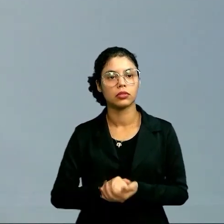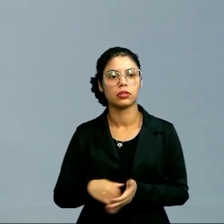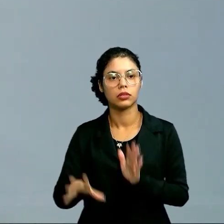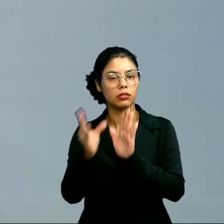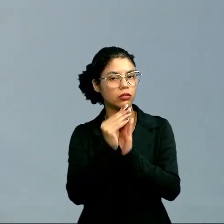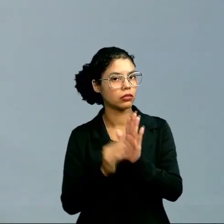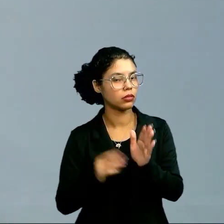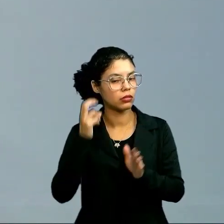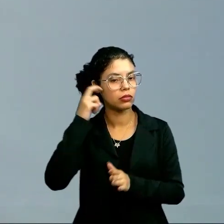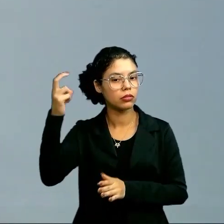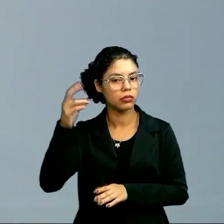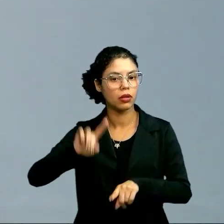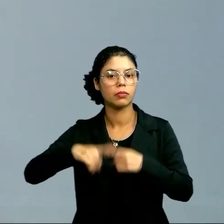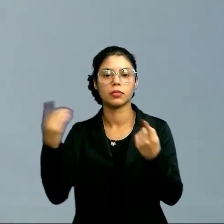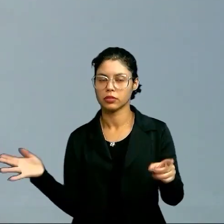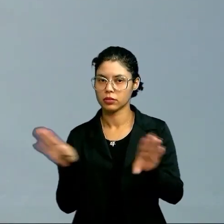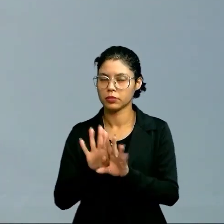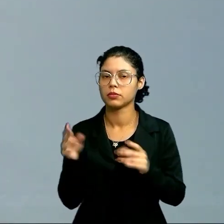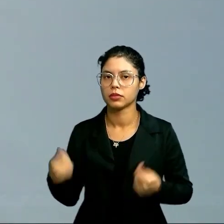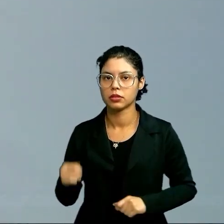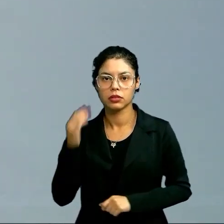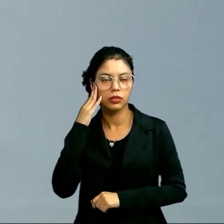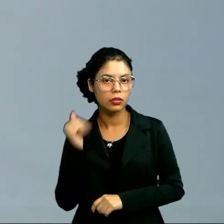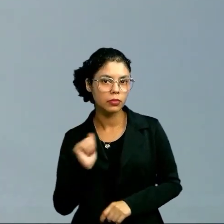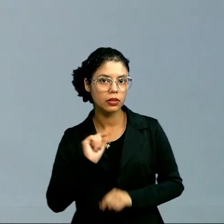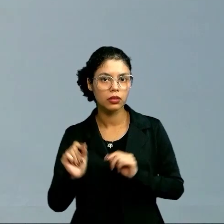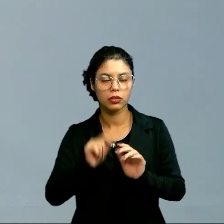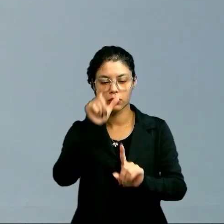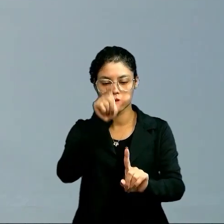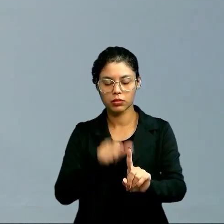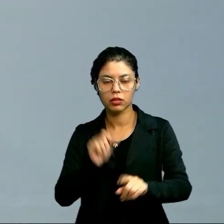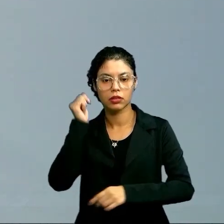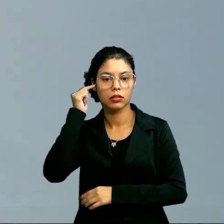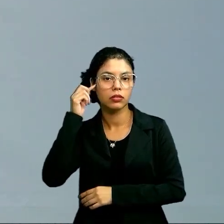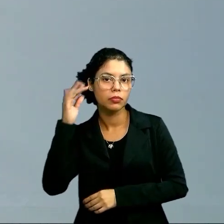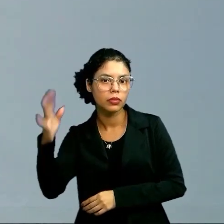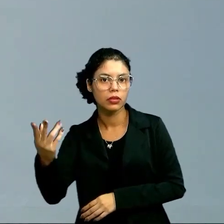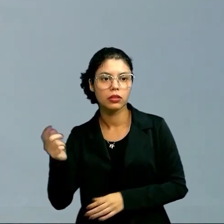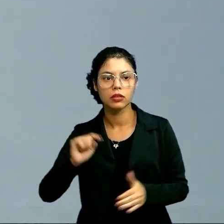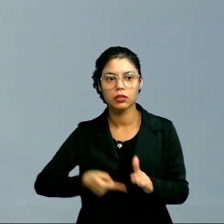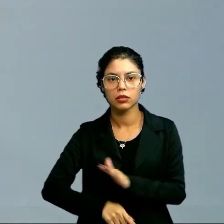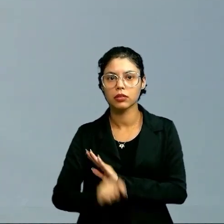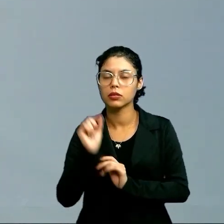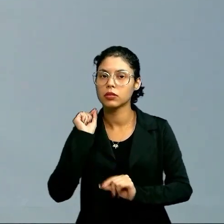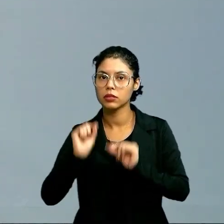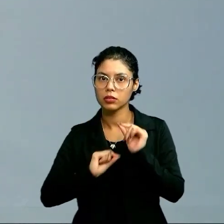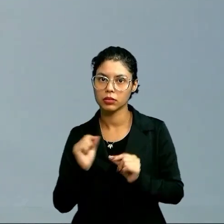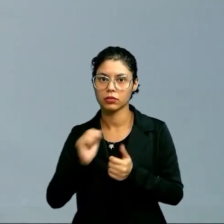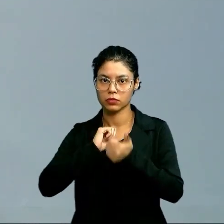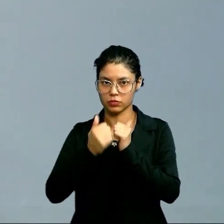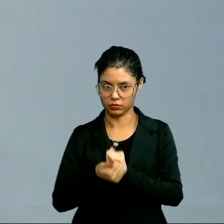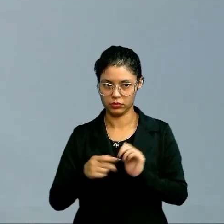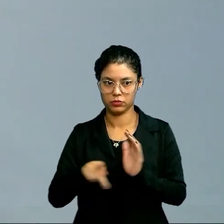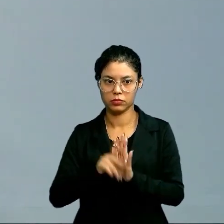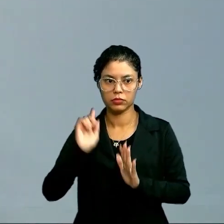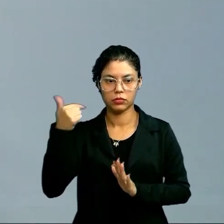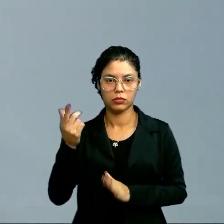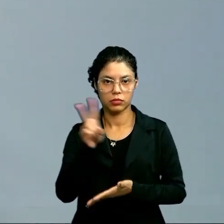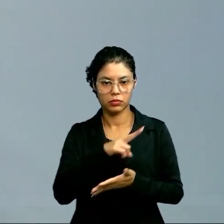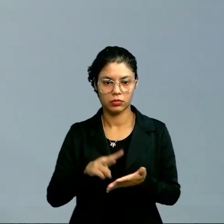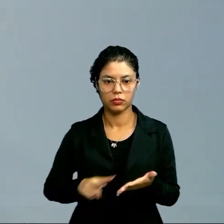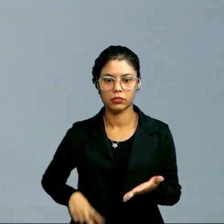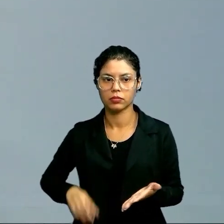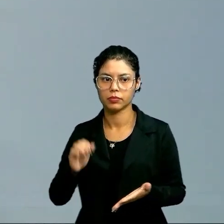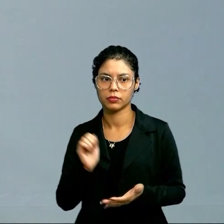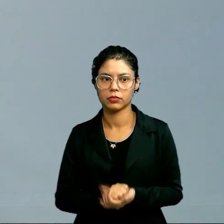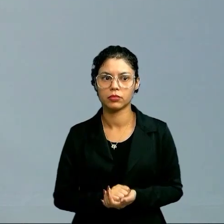sua cultura, mas a gente também precisa fazer uma reflexão muito profunda para saber adaptar aquela leitura que a